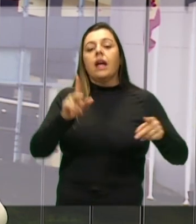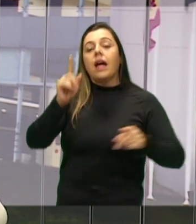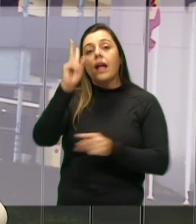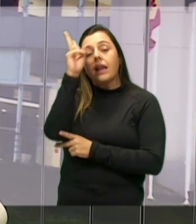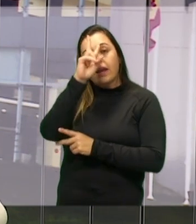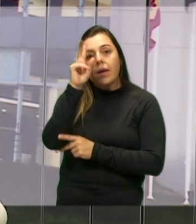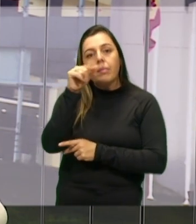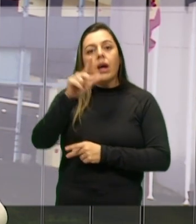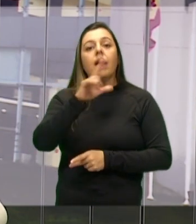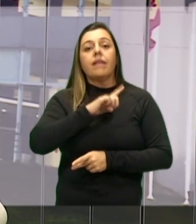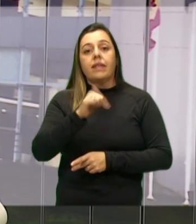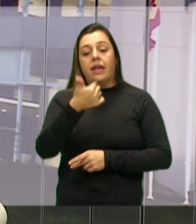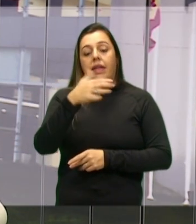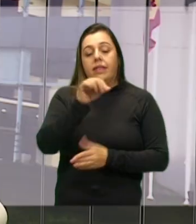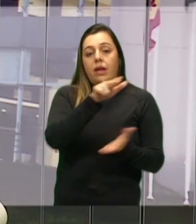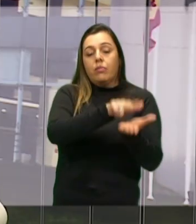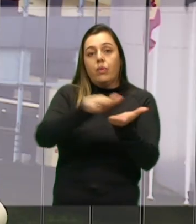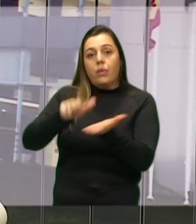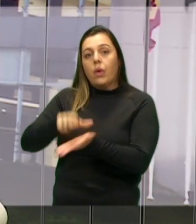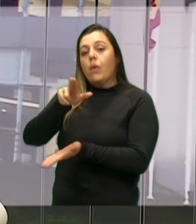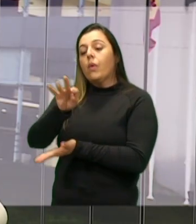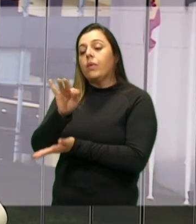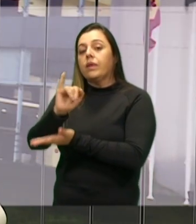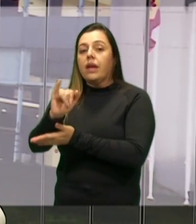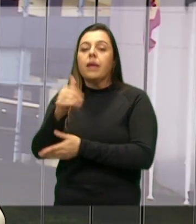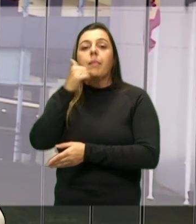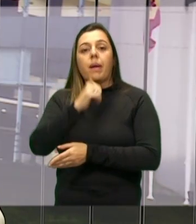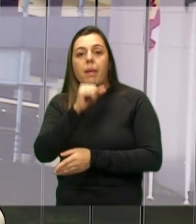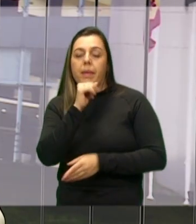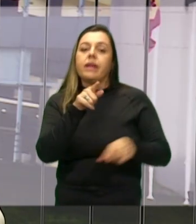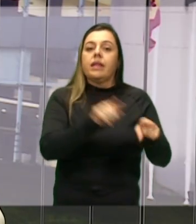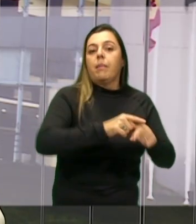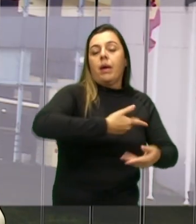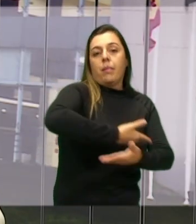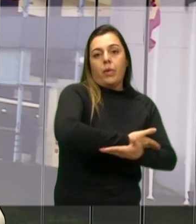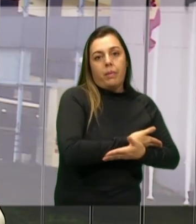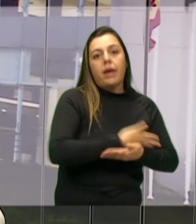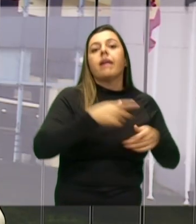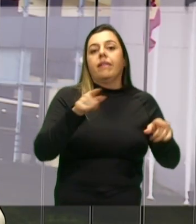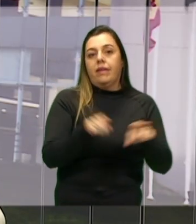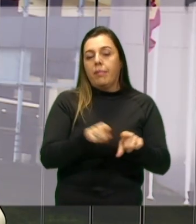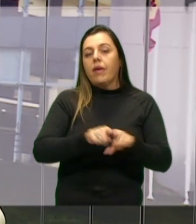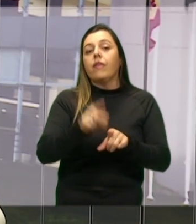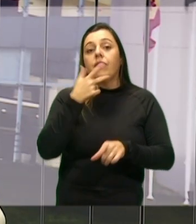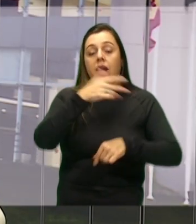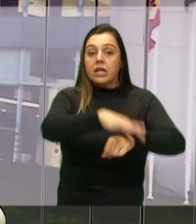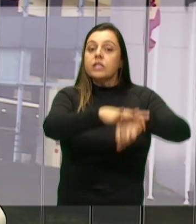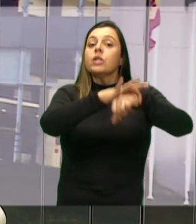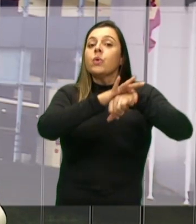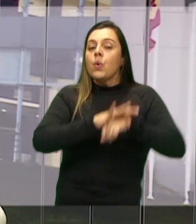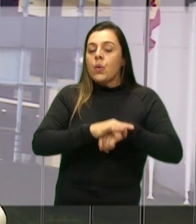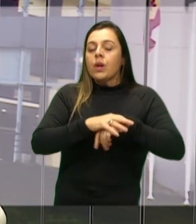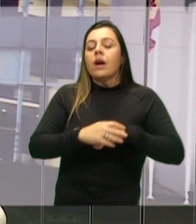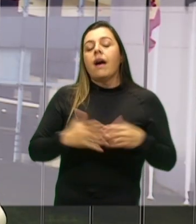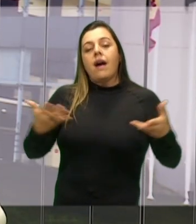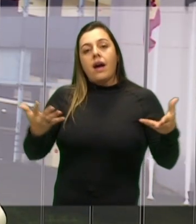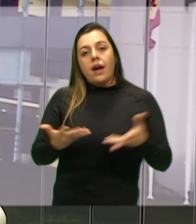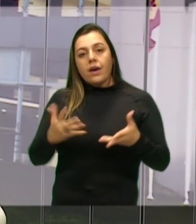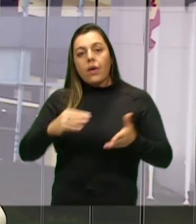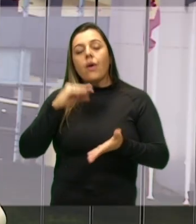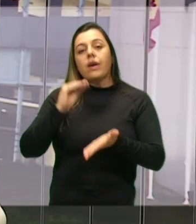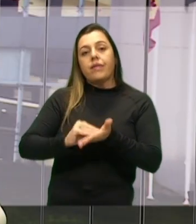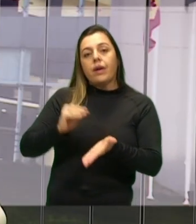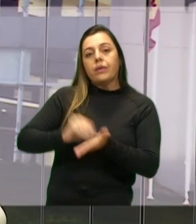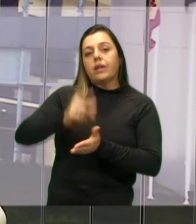maternidade humanizada terão 10 leitos de UTI, tanto para a mamãe quanto para o bebê, então isso também é dizer que é seguro. E aí agora faltava